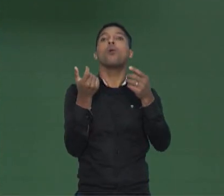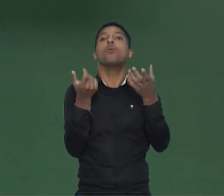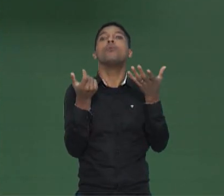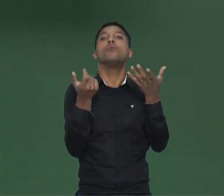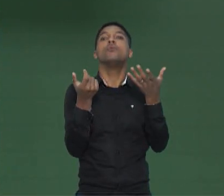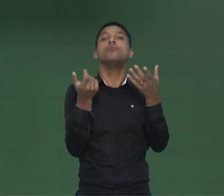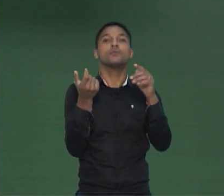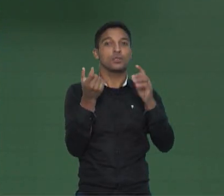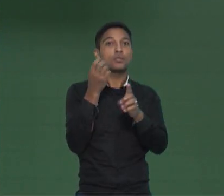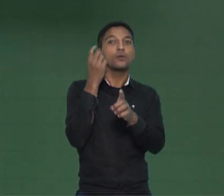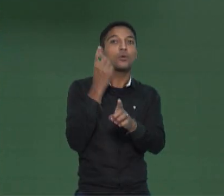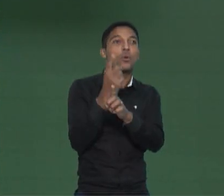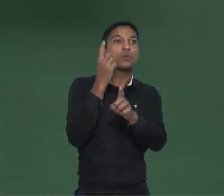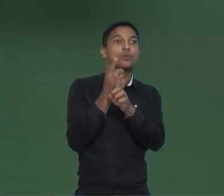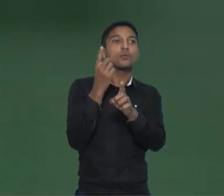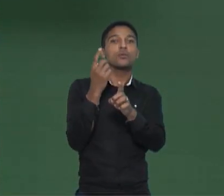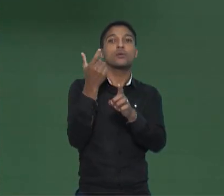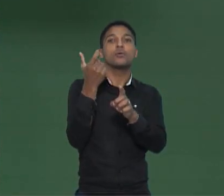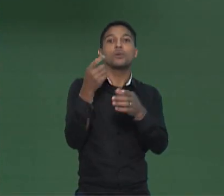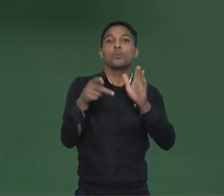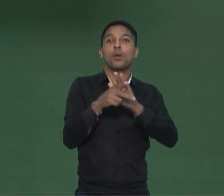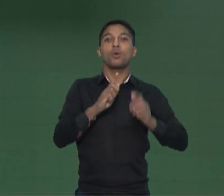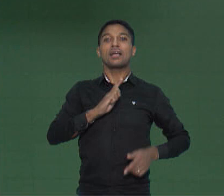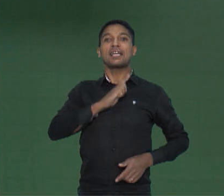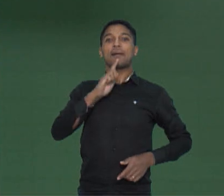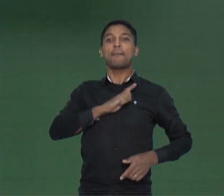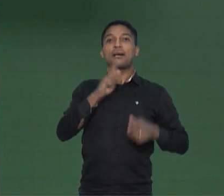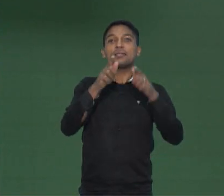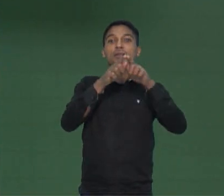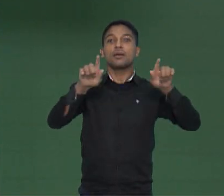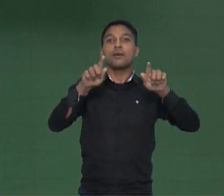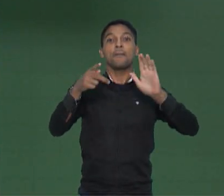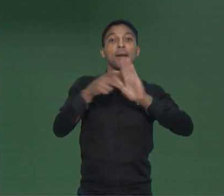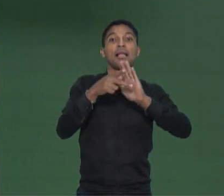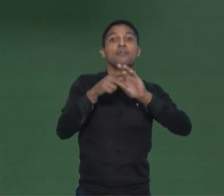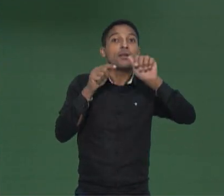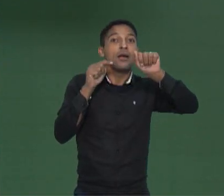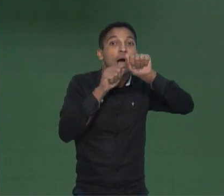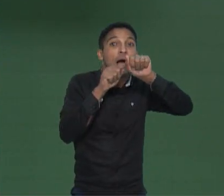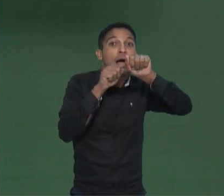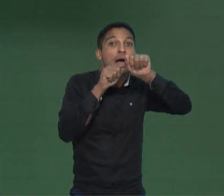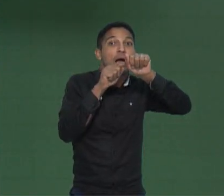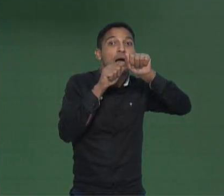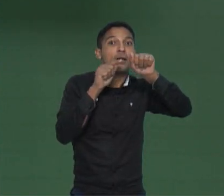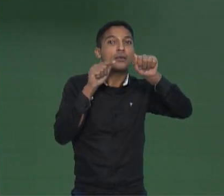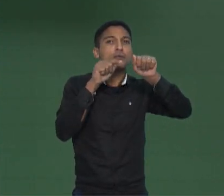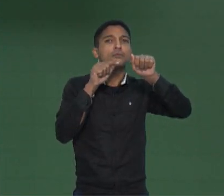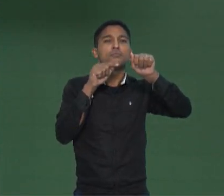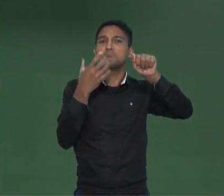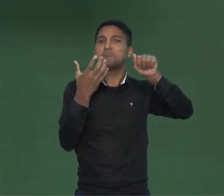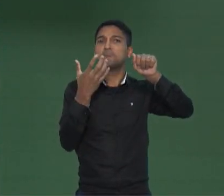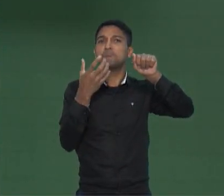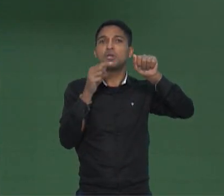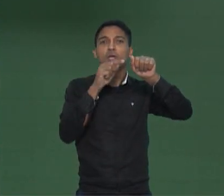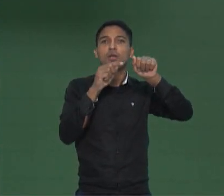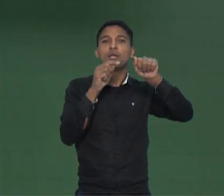Ainda sobre a sinopse da Bia, certo? Do filme Meus 15 Anos, temos mais um